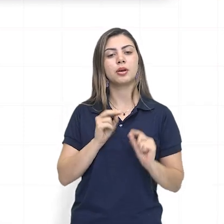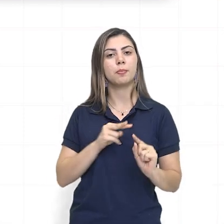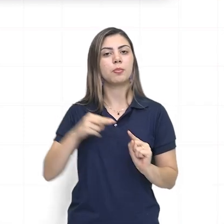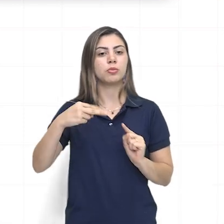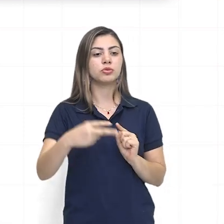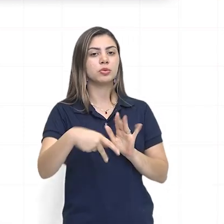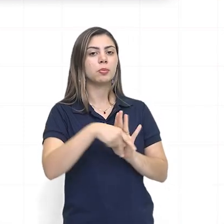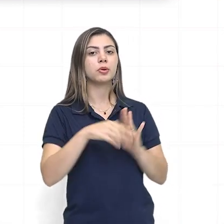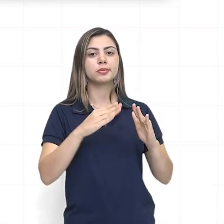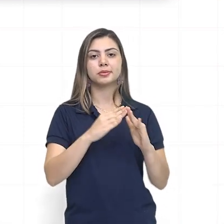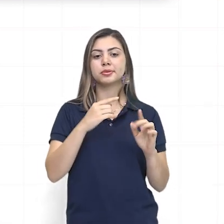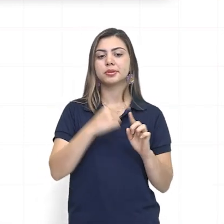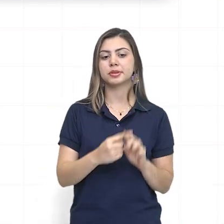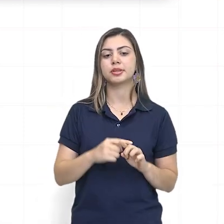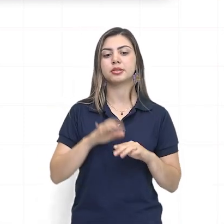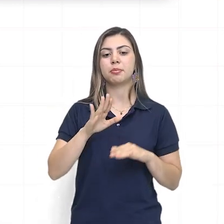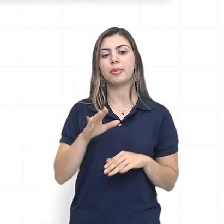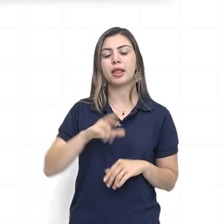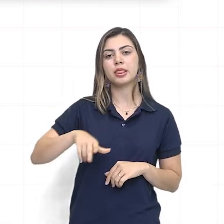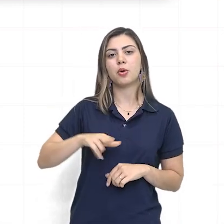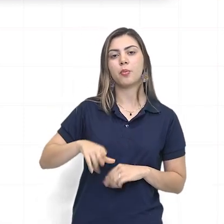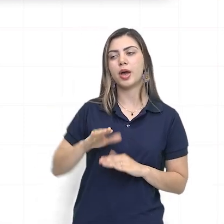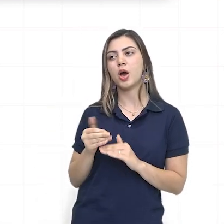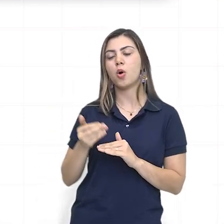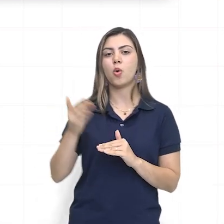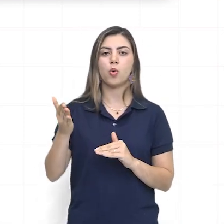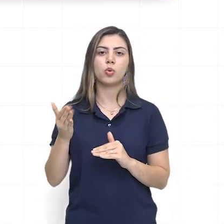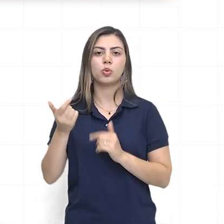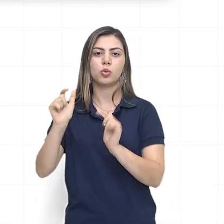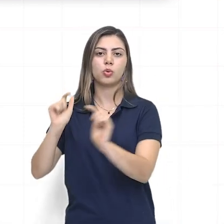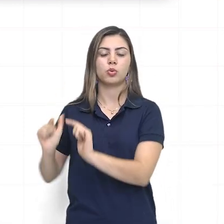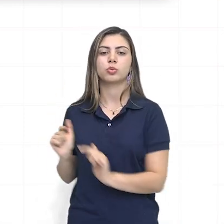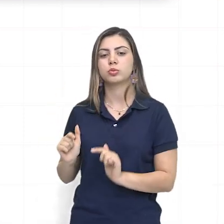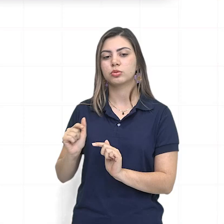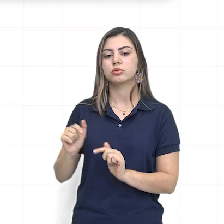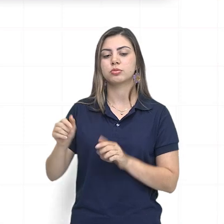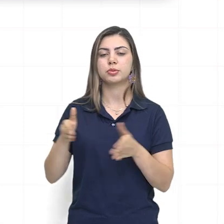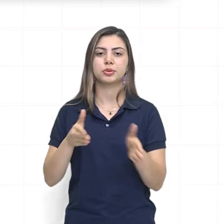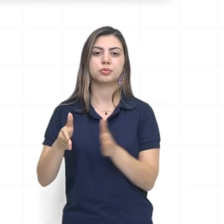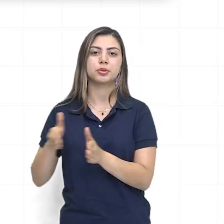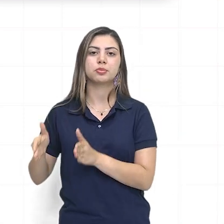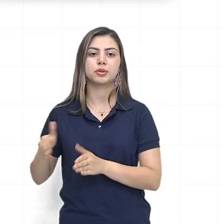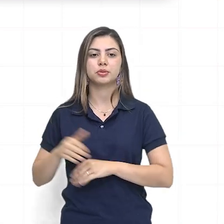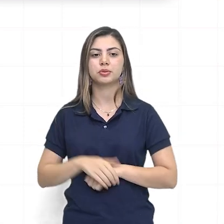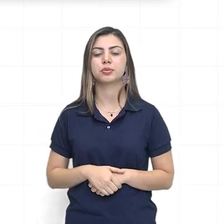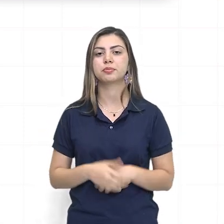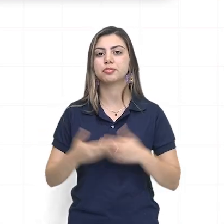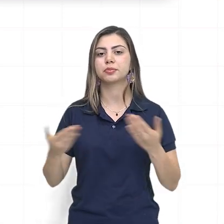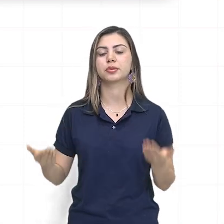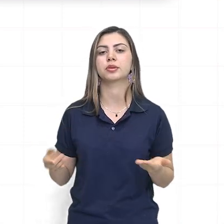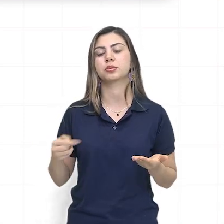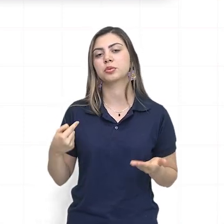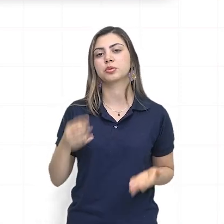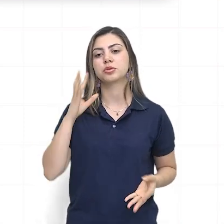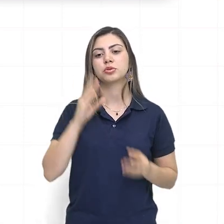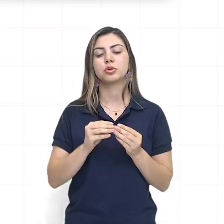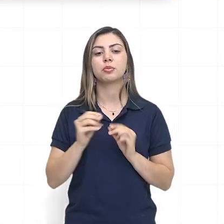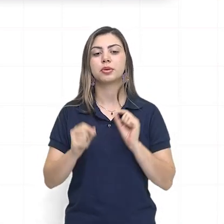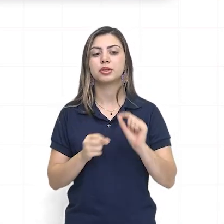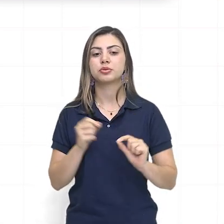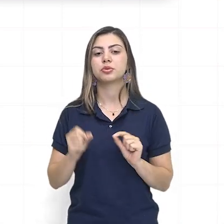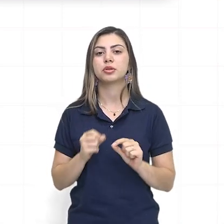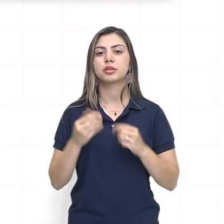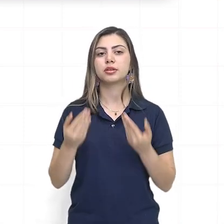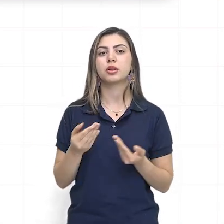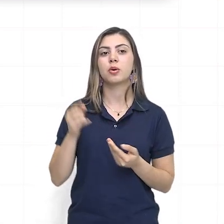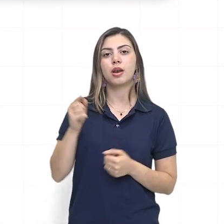própria, não com os daqueles que viveram ou vivem noutro momento. Entende-se que a